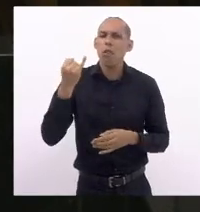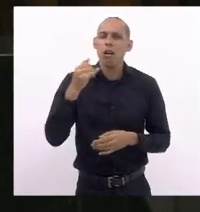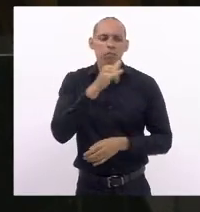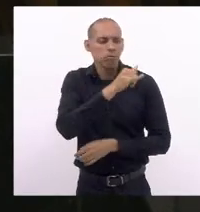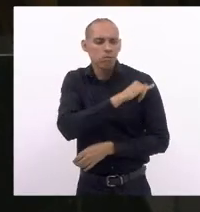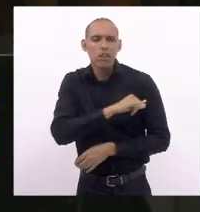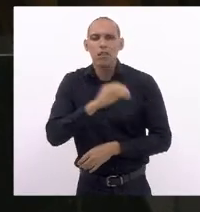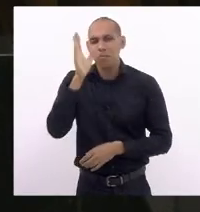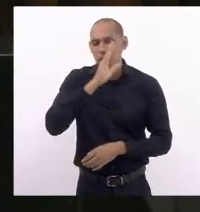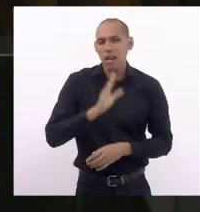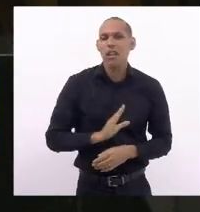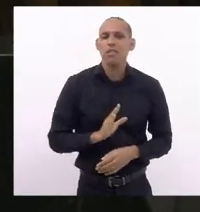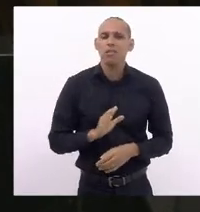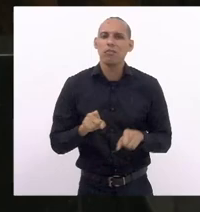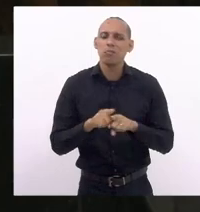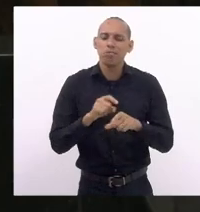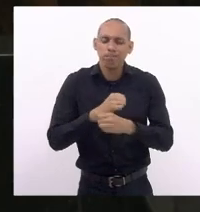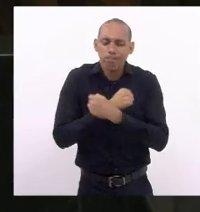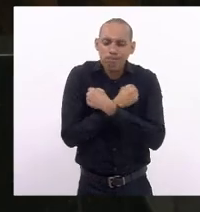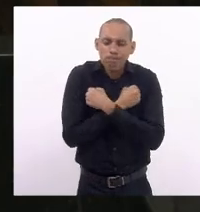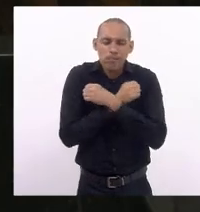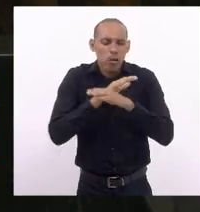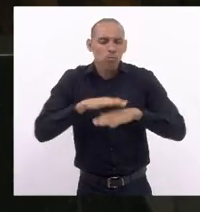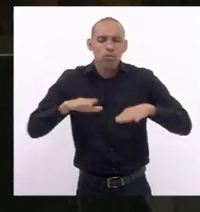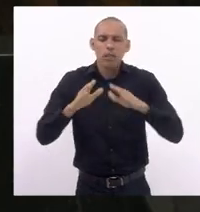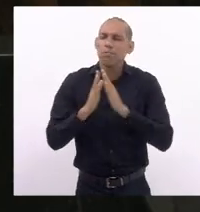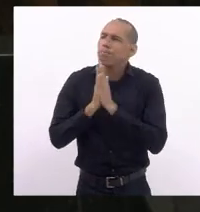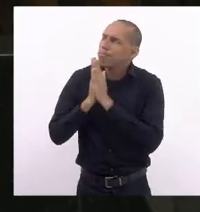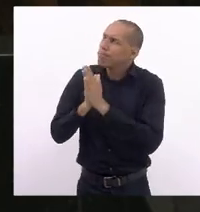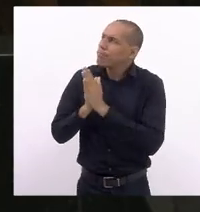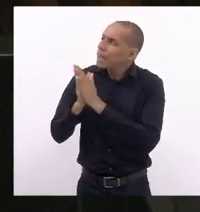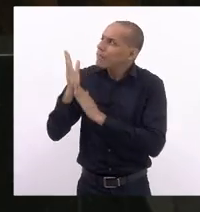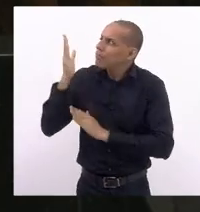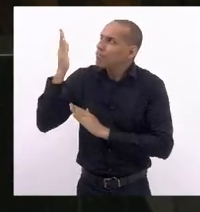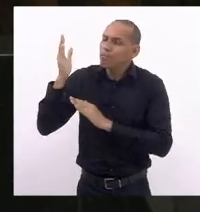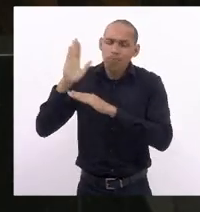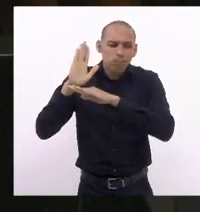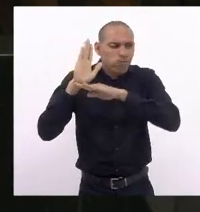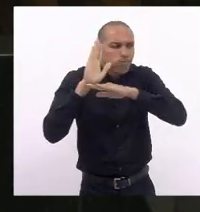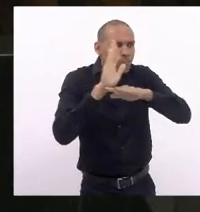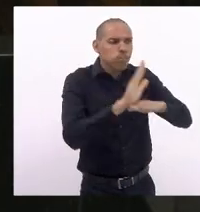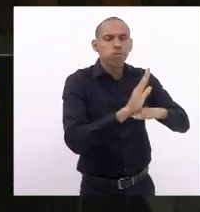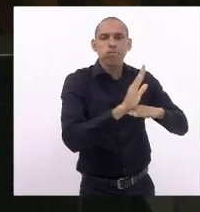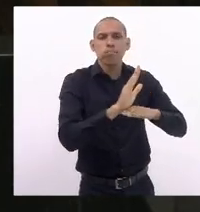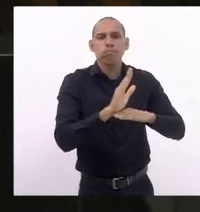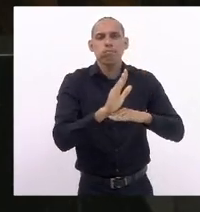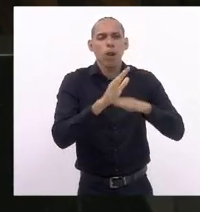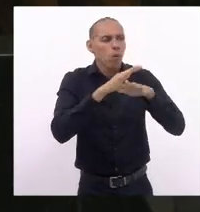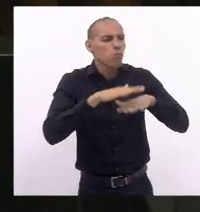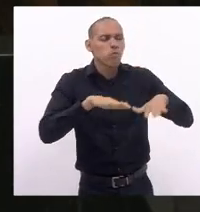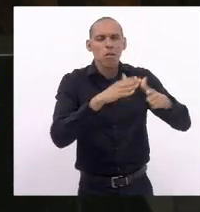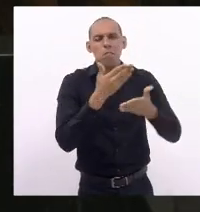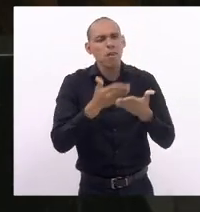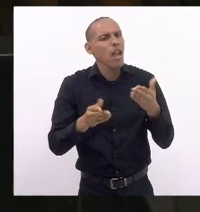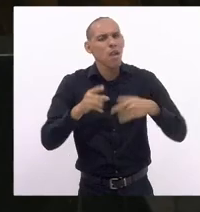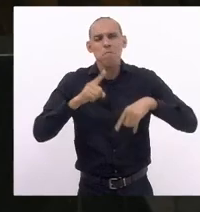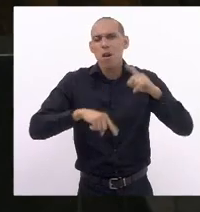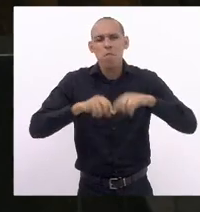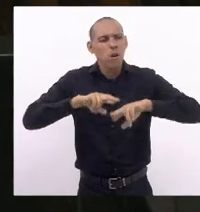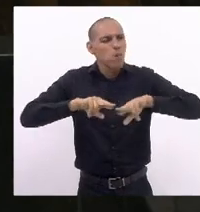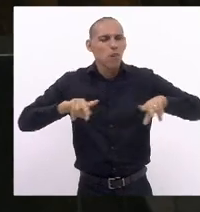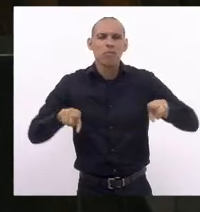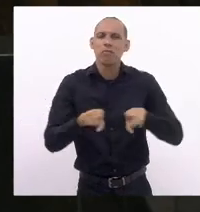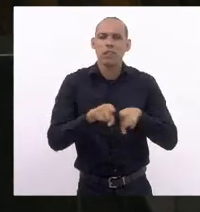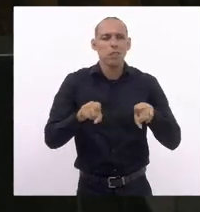abraço afetuoso e rogando a Deus que console os corações daqueles que perderam, não só os bens materiais, mas